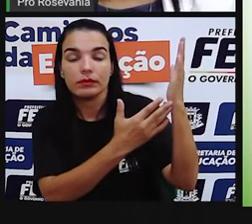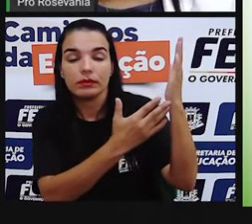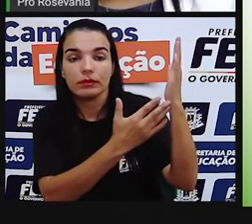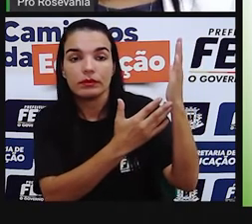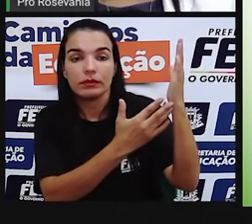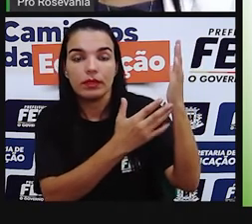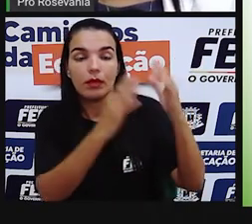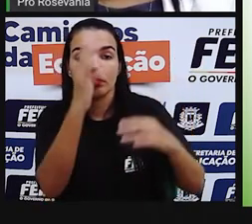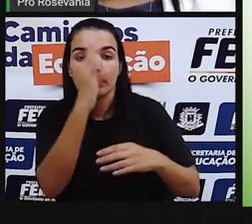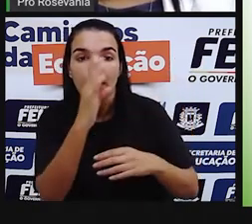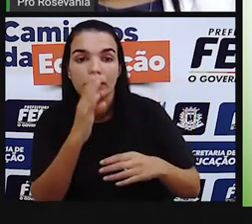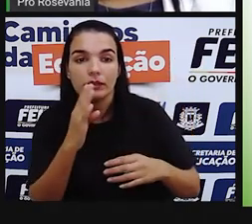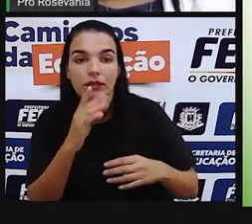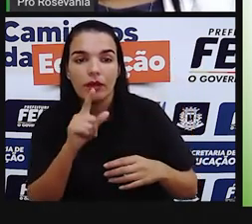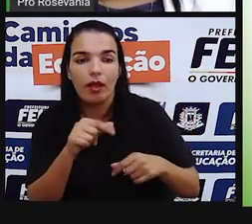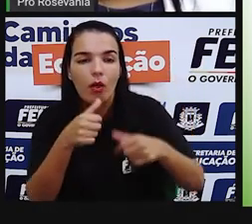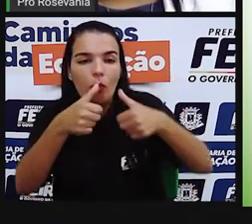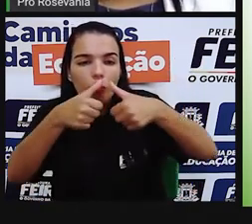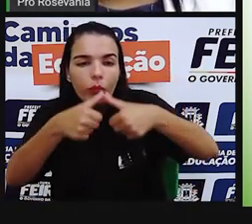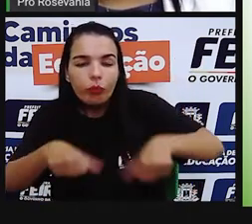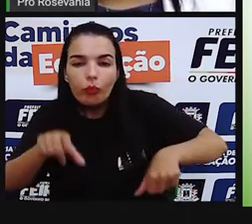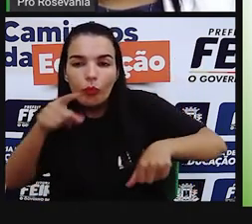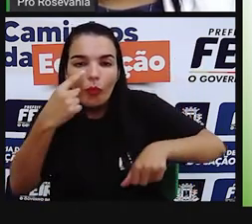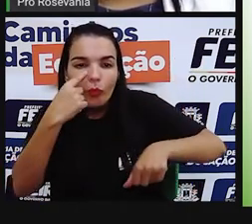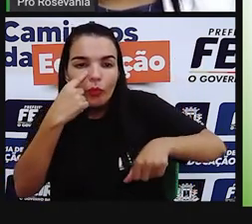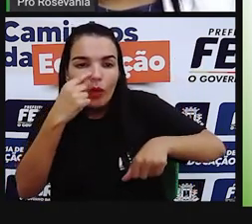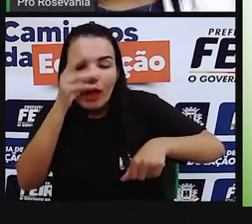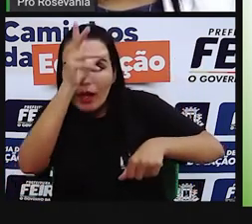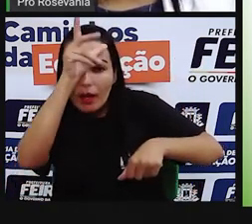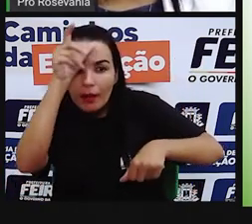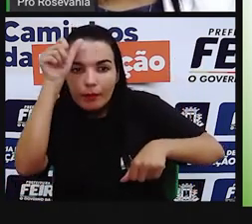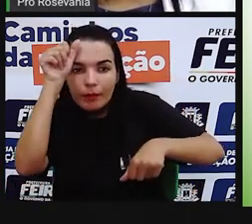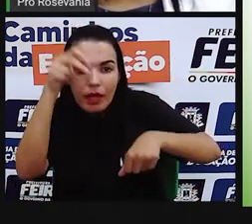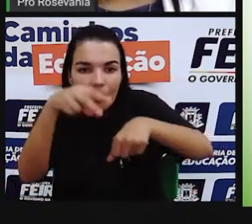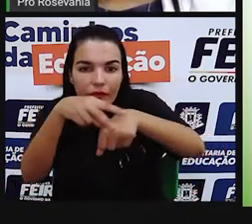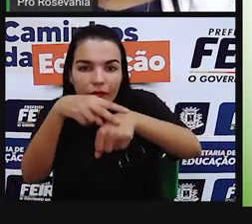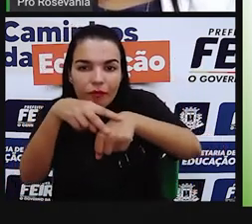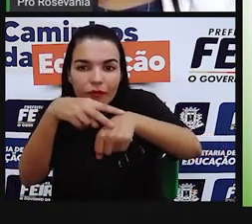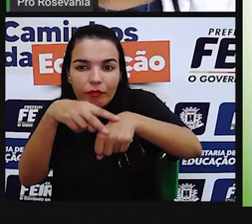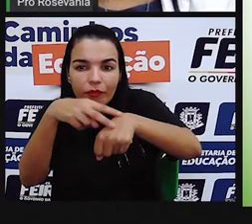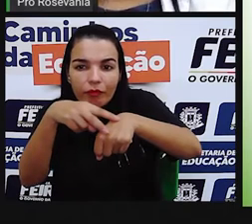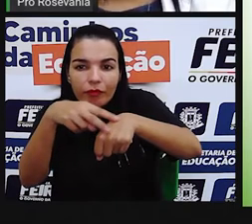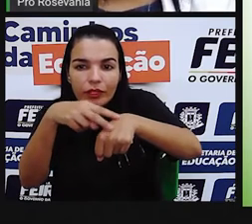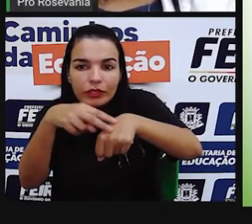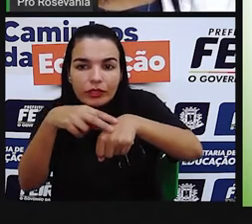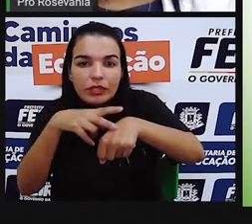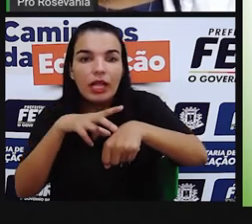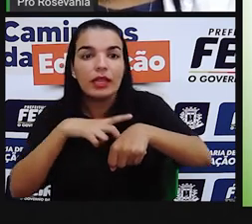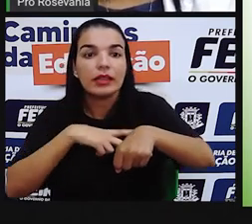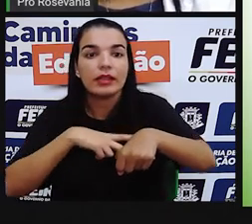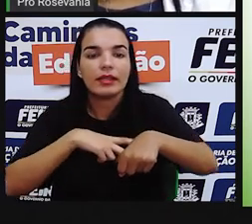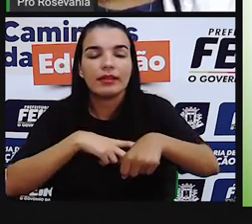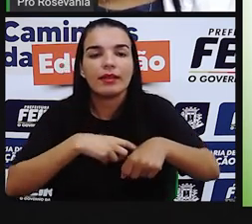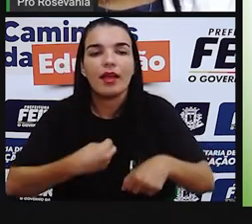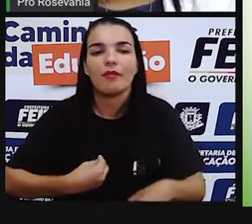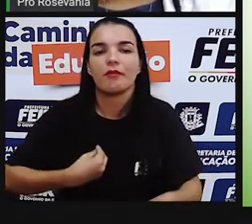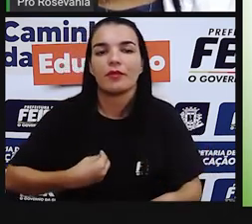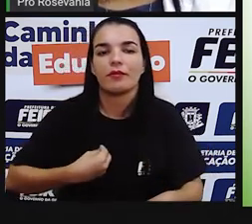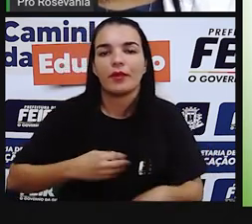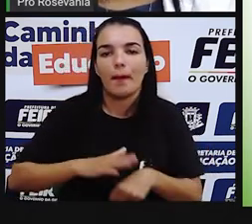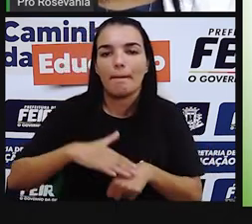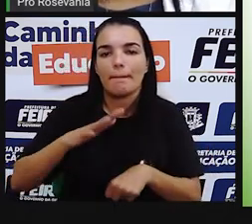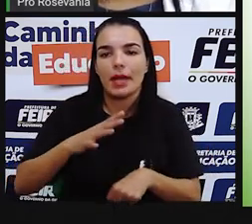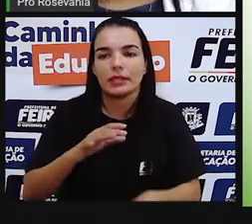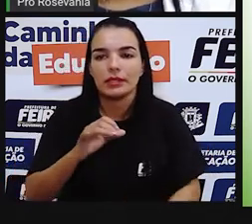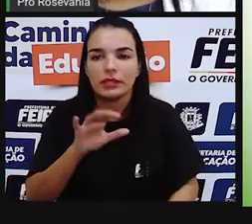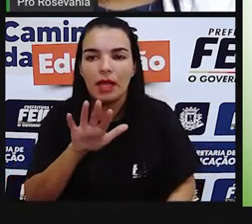80 mil, e a gente vai observar que esse verde só fica aqui no Amazonas, gente. Aí depois vem a cor azul,